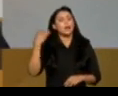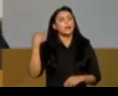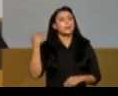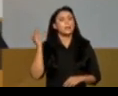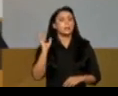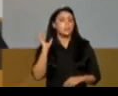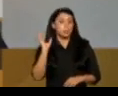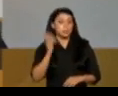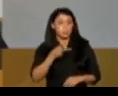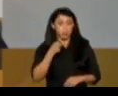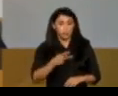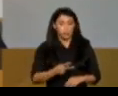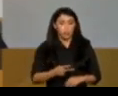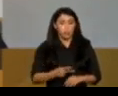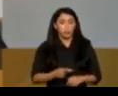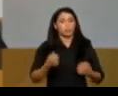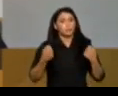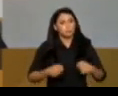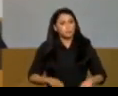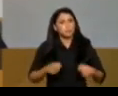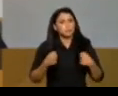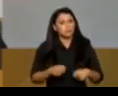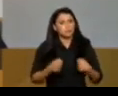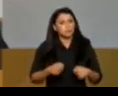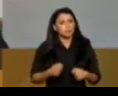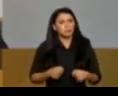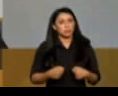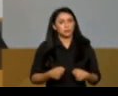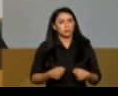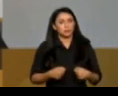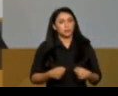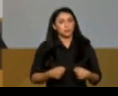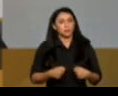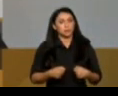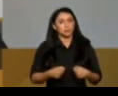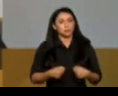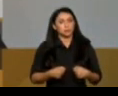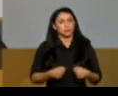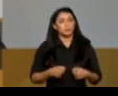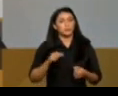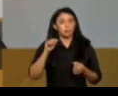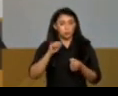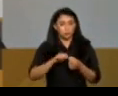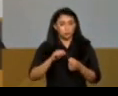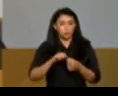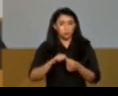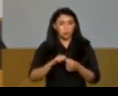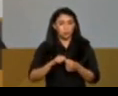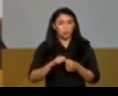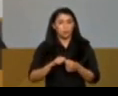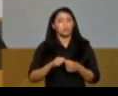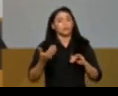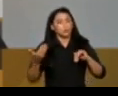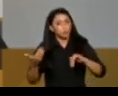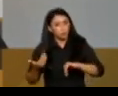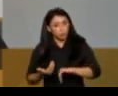digo o seguinte: diante disso, numa análise ainda precária dos autos, penso que convém, tal como